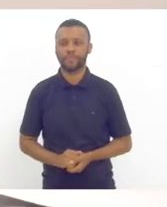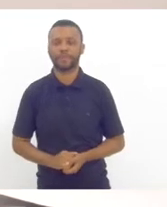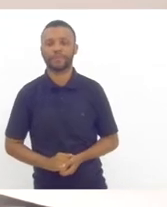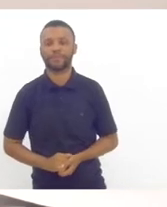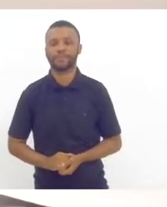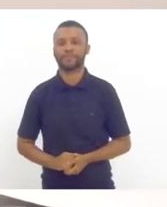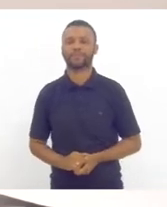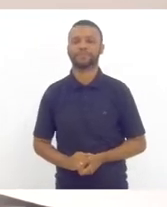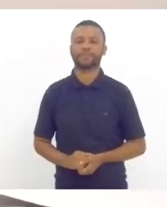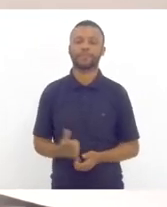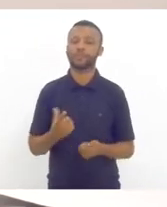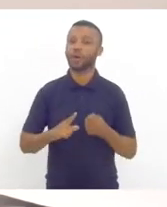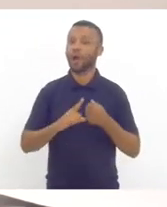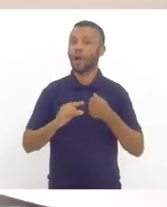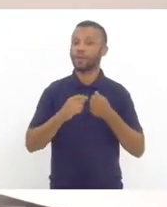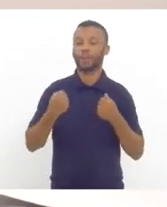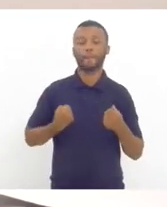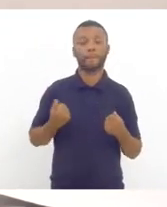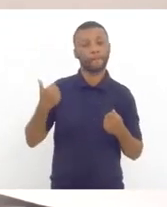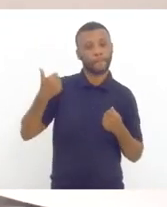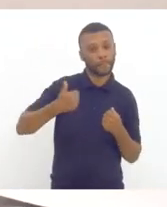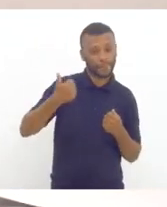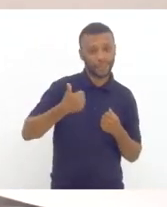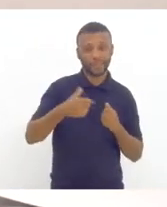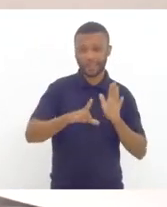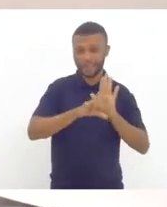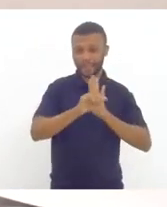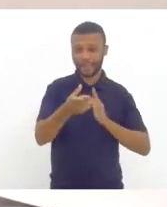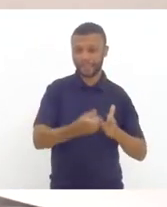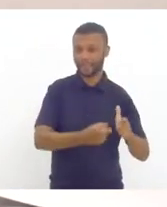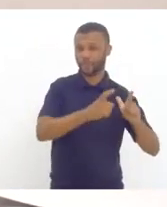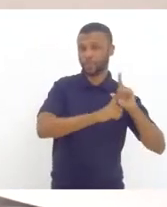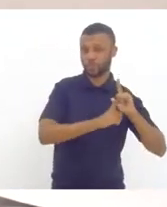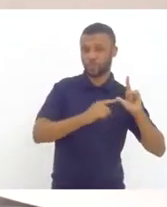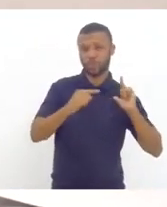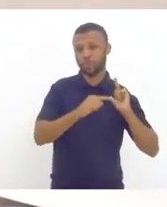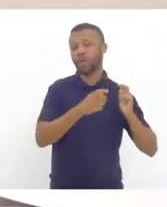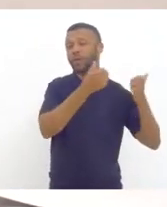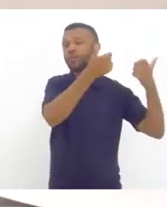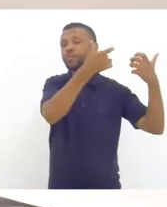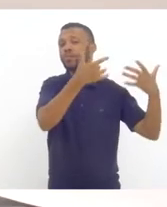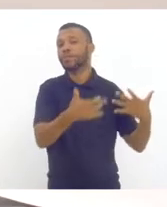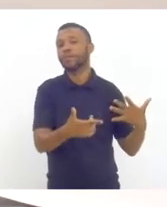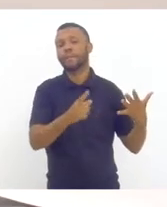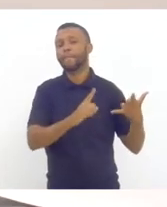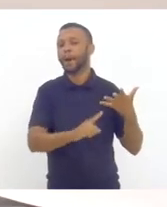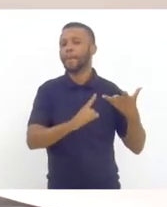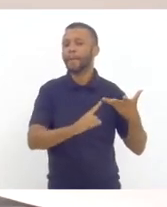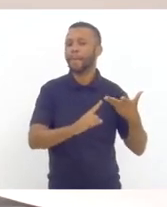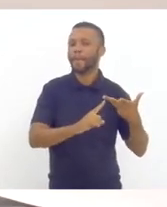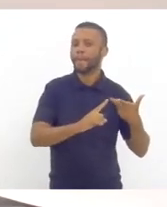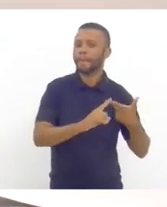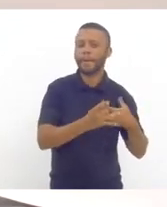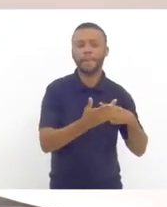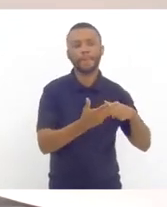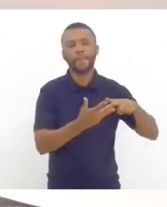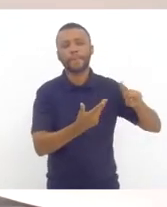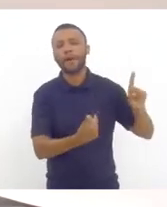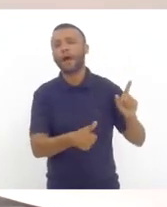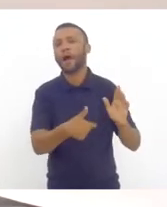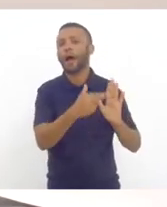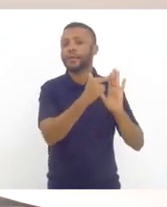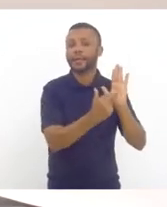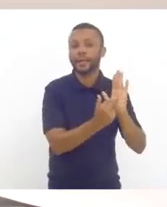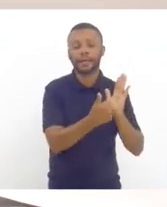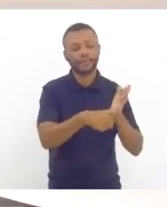E no artigo 1º da lei revogada, definia os critérios de distribuição do ICMS,